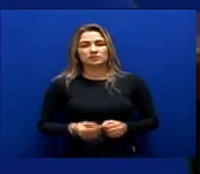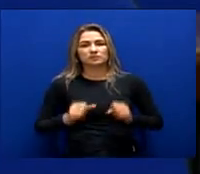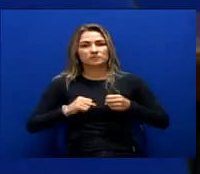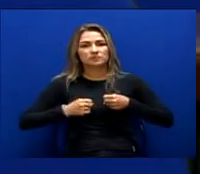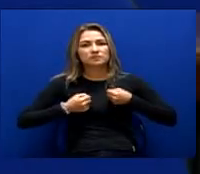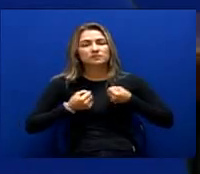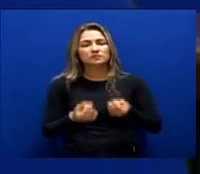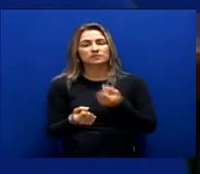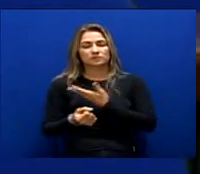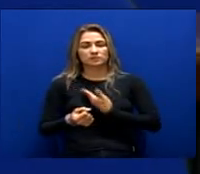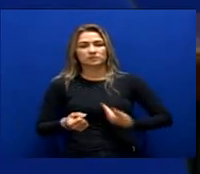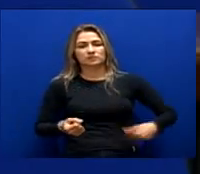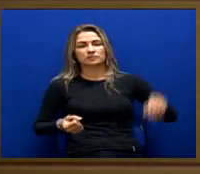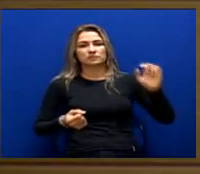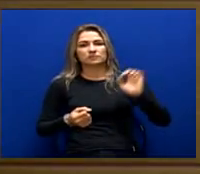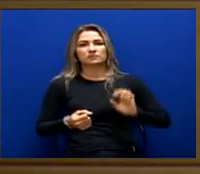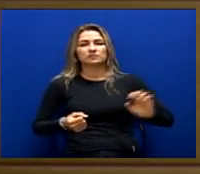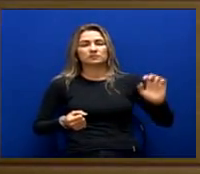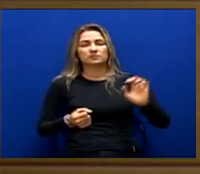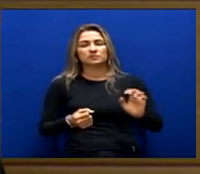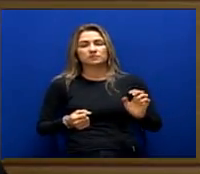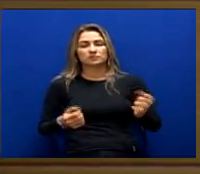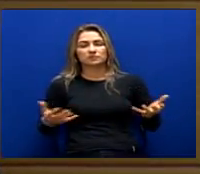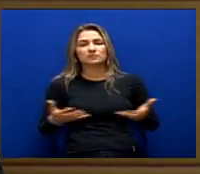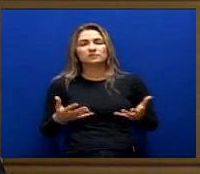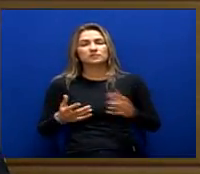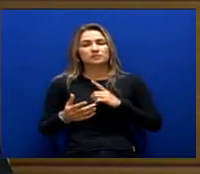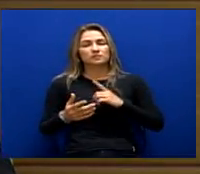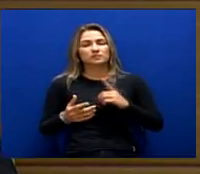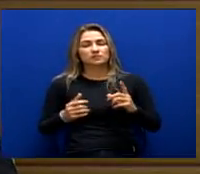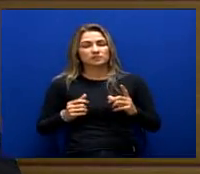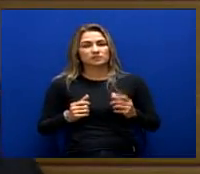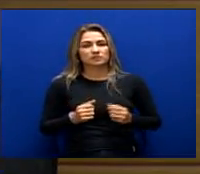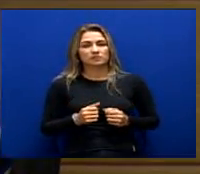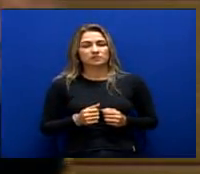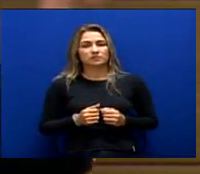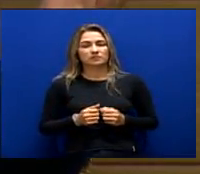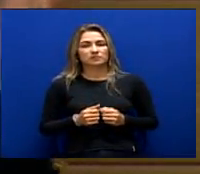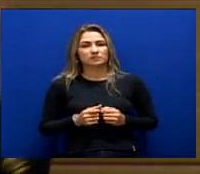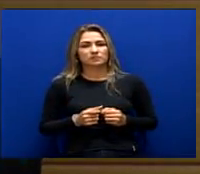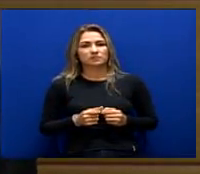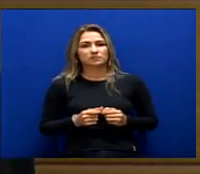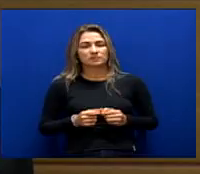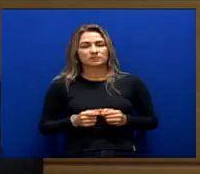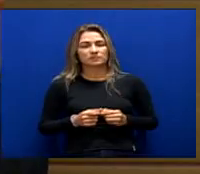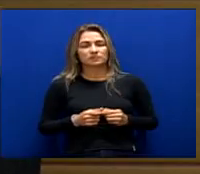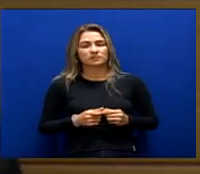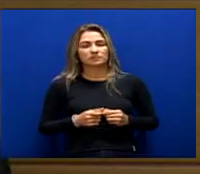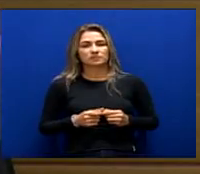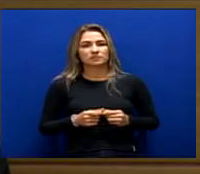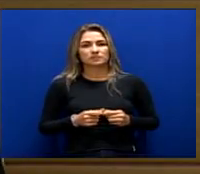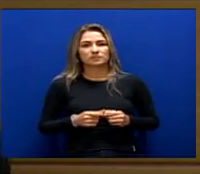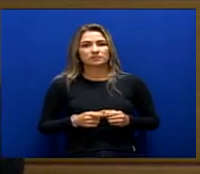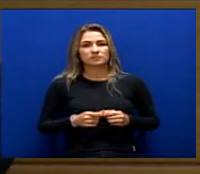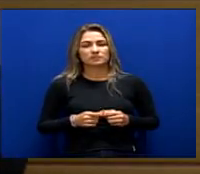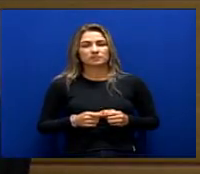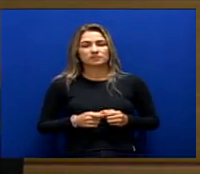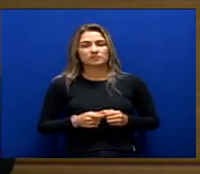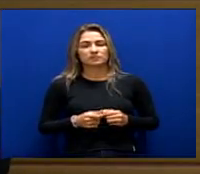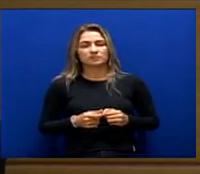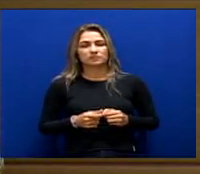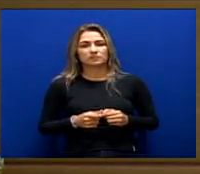do estado oge para a implantação dessa rede e aí o